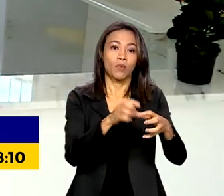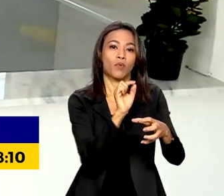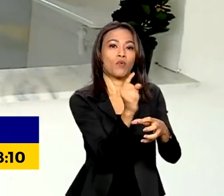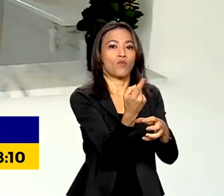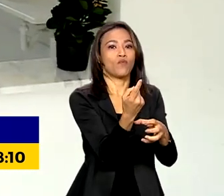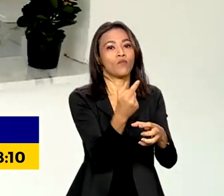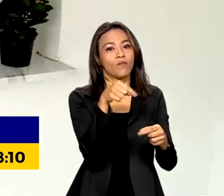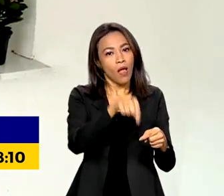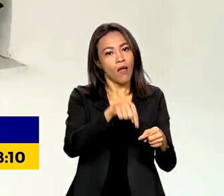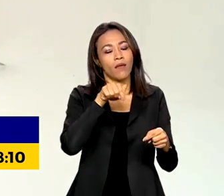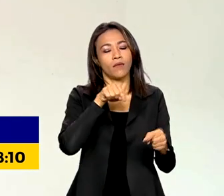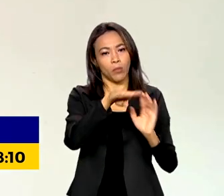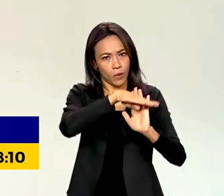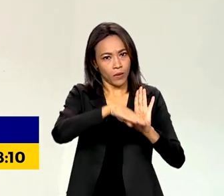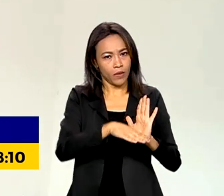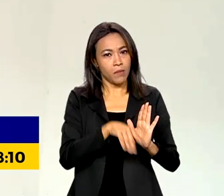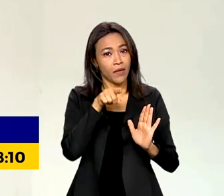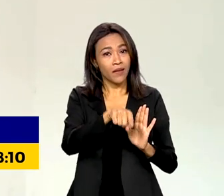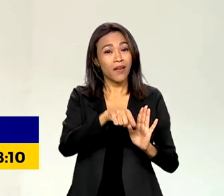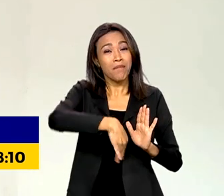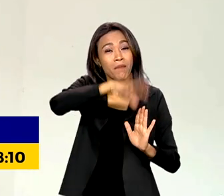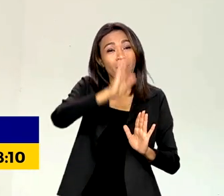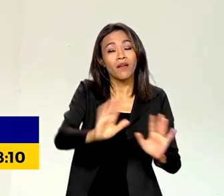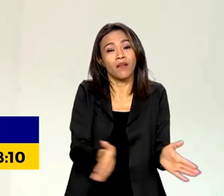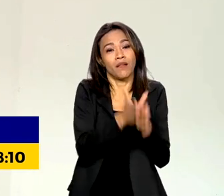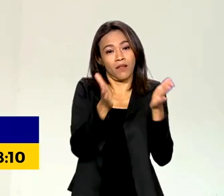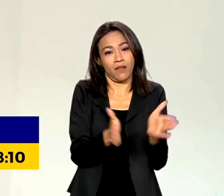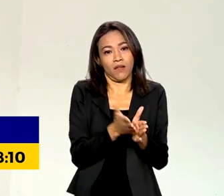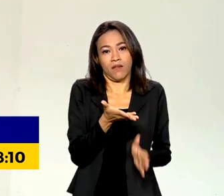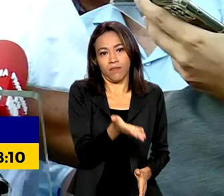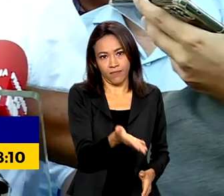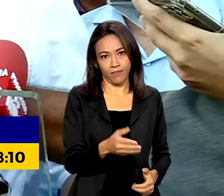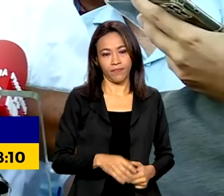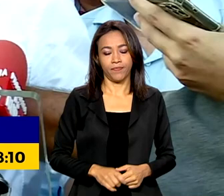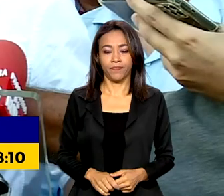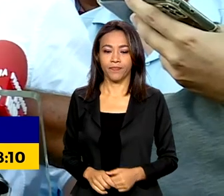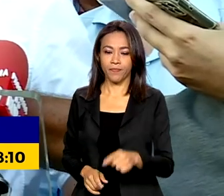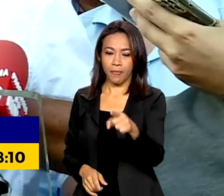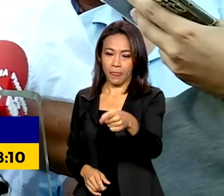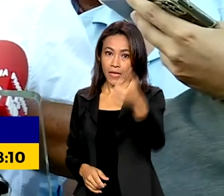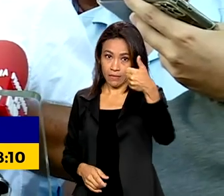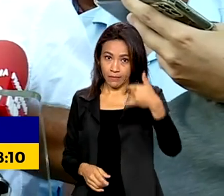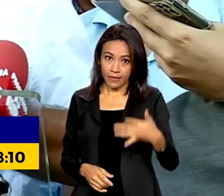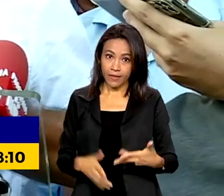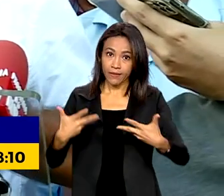programa, justamente a que atende a população mais pobre. A alegria que as